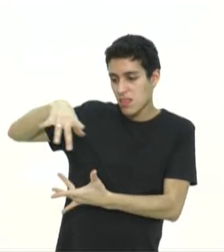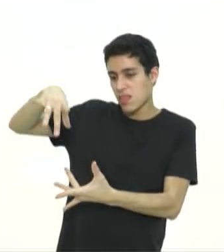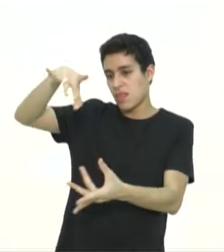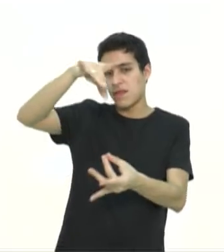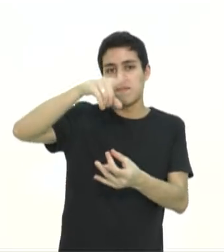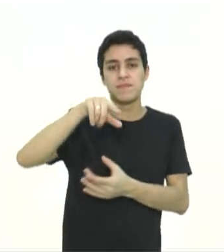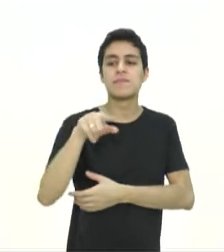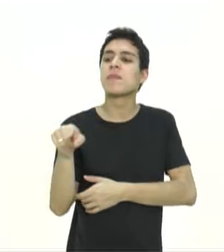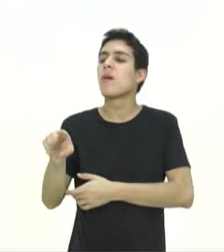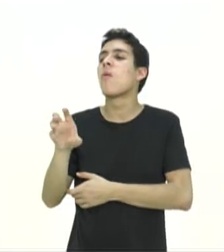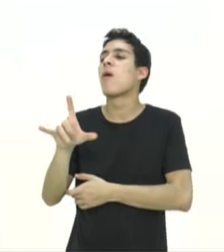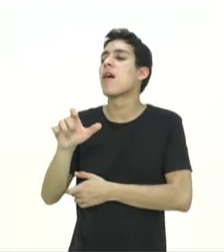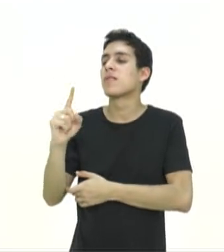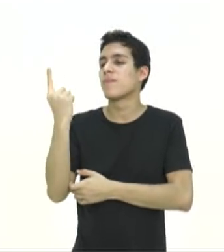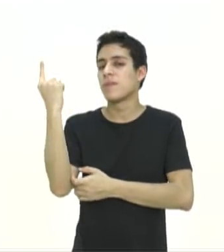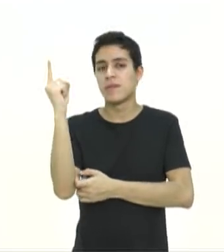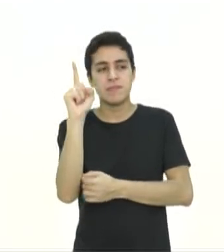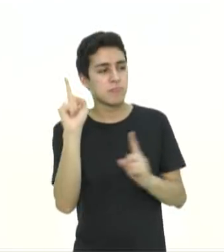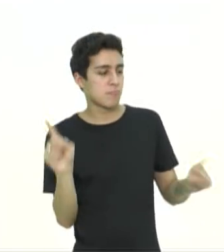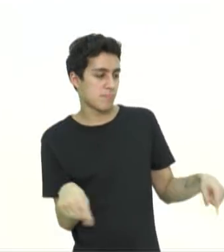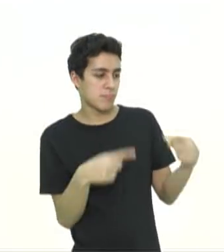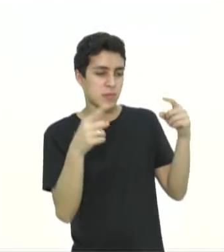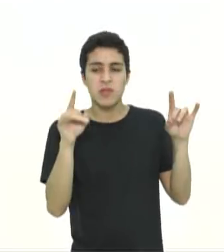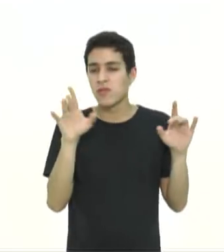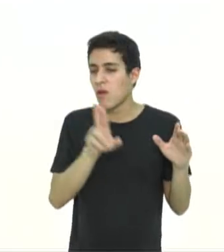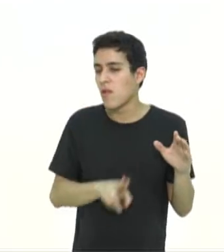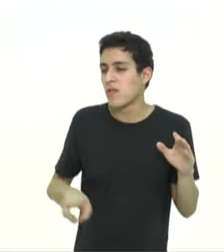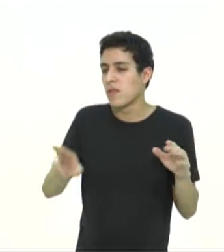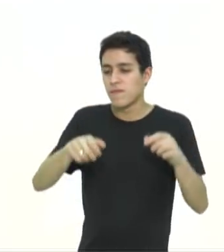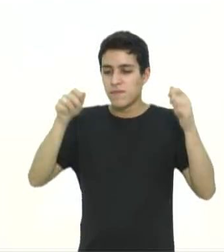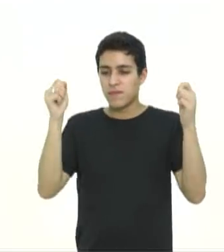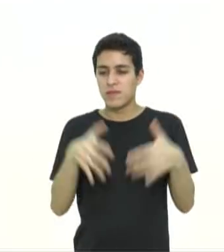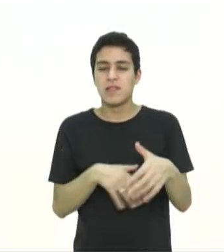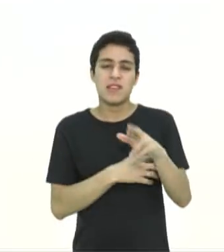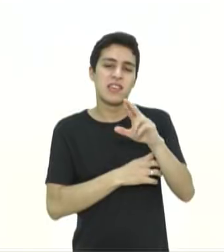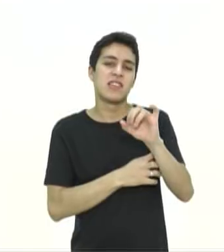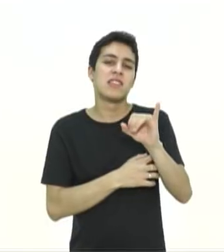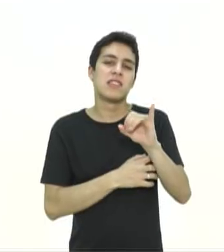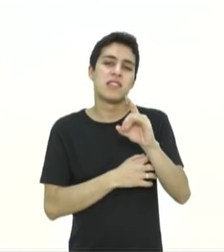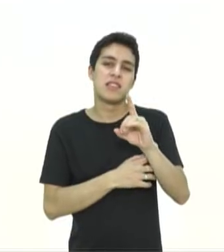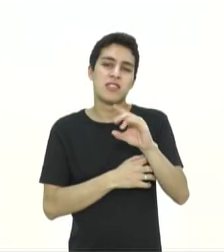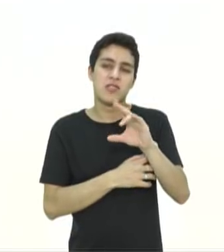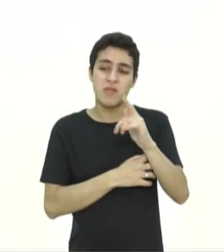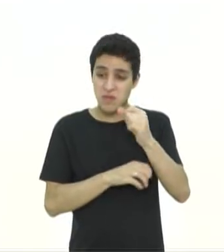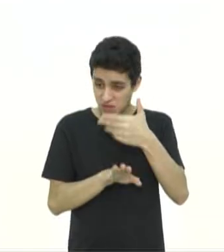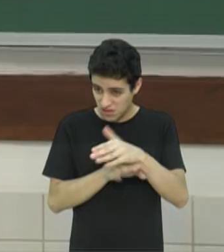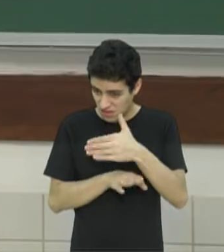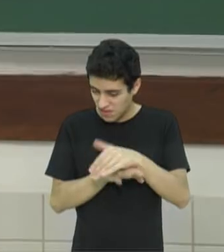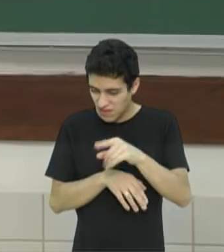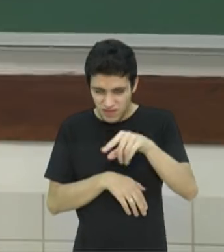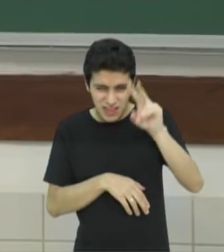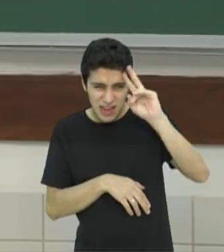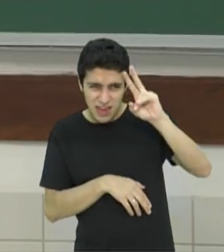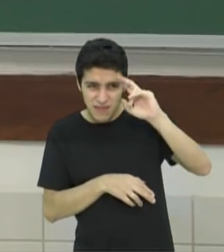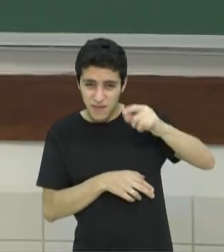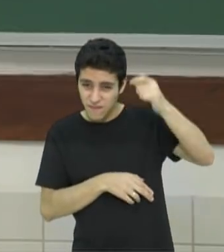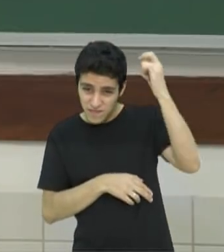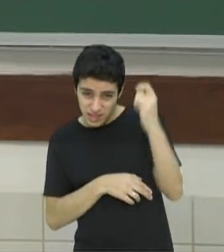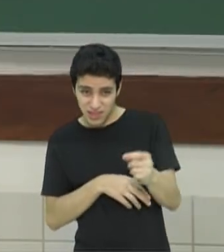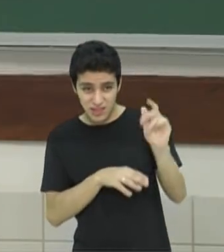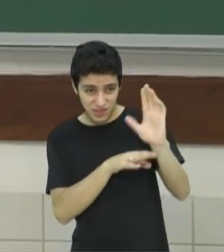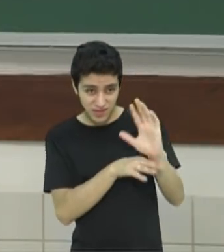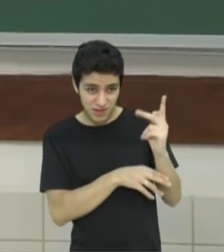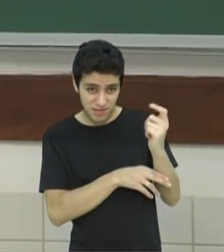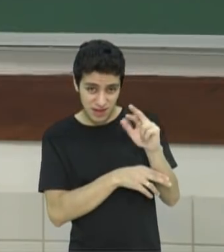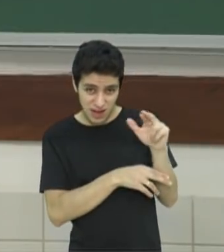primeiro a enfrentá-lo. Basta apenas usar o feitiço Ridiculous que treinamos. Você lembra do feitiço Ridiculous do filme